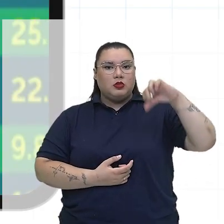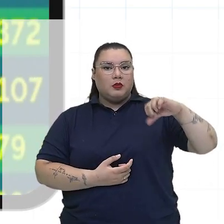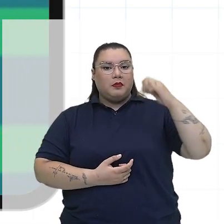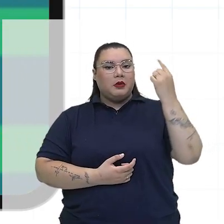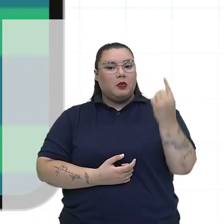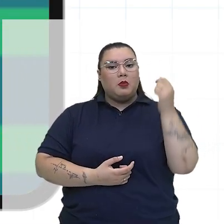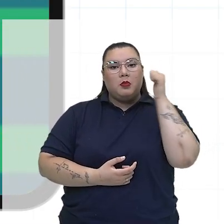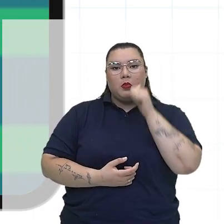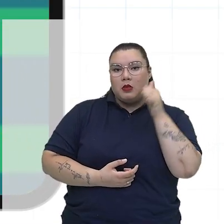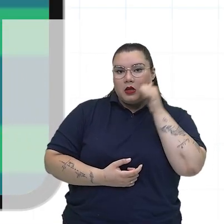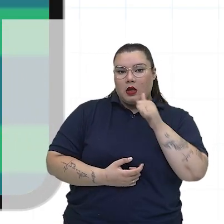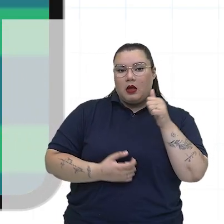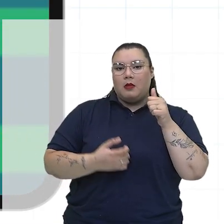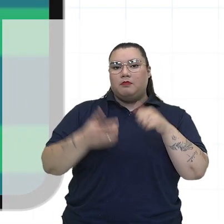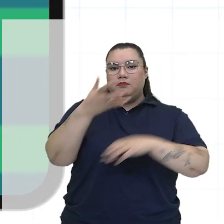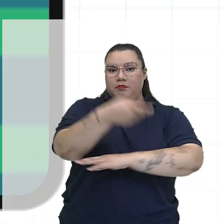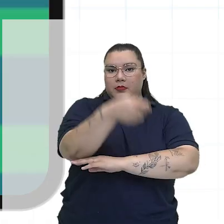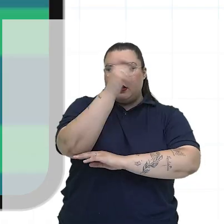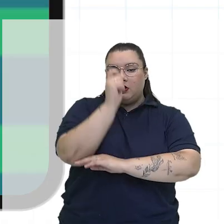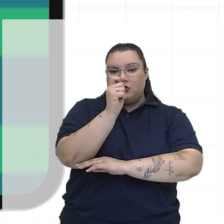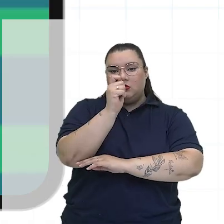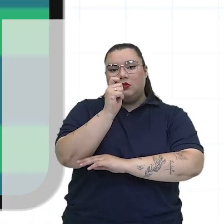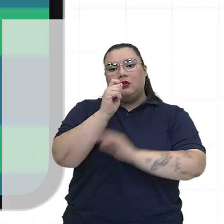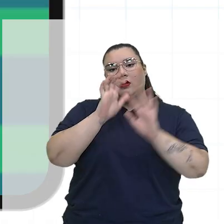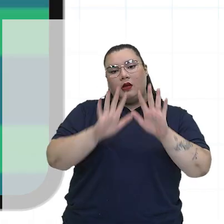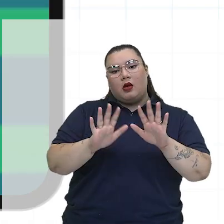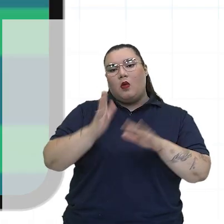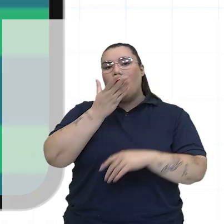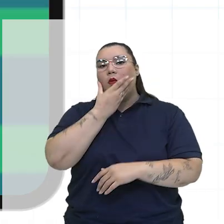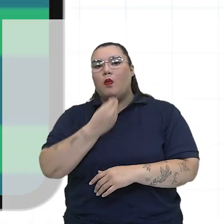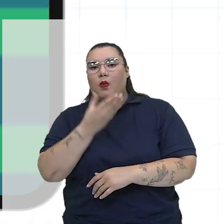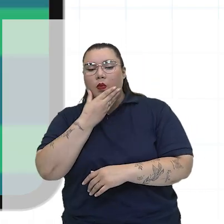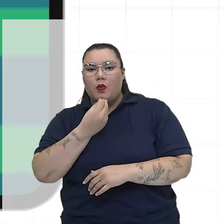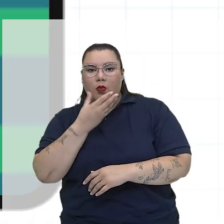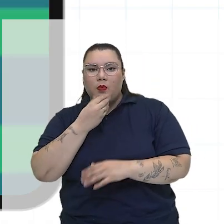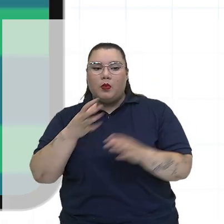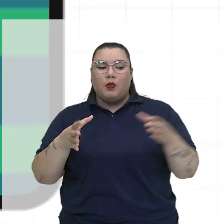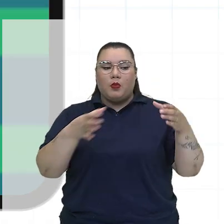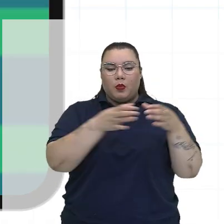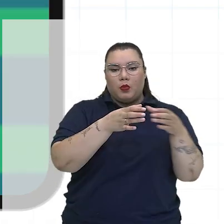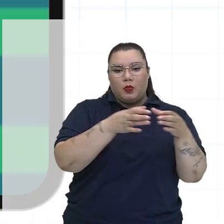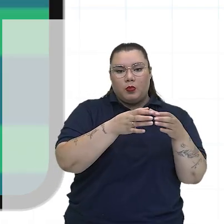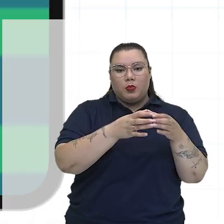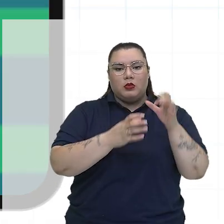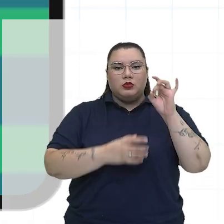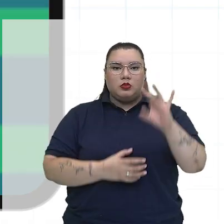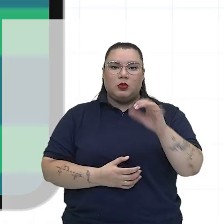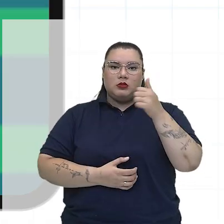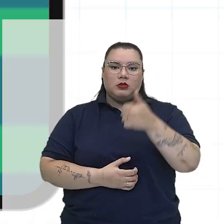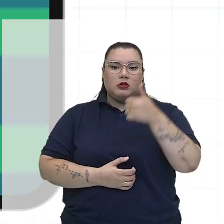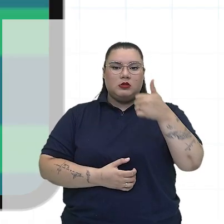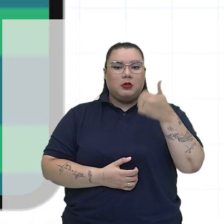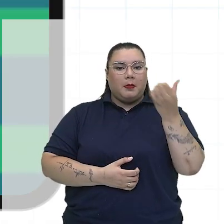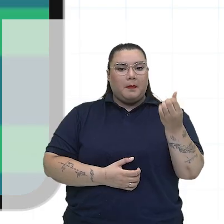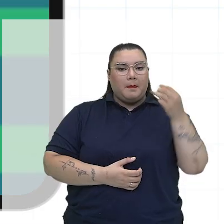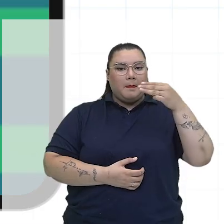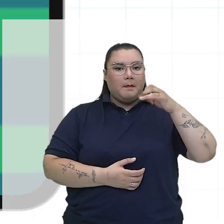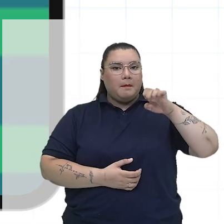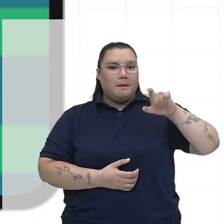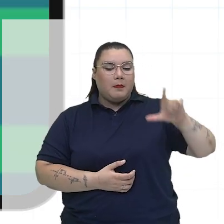150.691 pescadoras. Contra não, né? E, no entanto, apenas